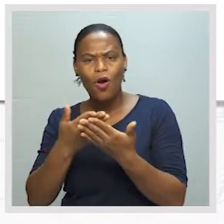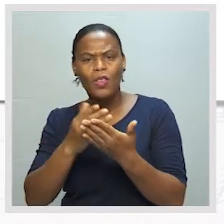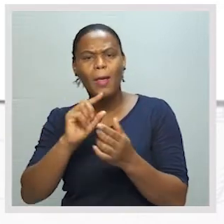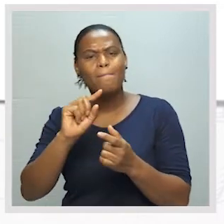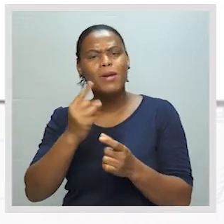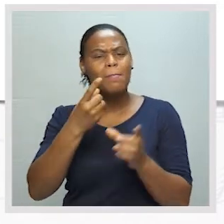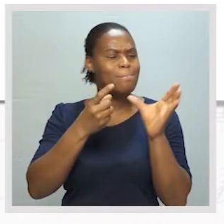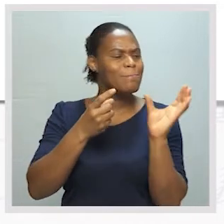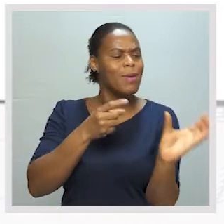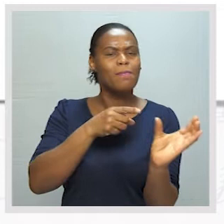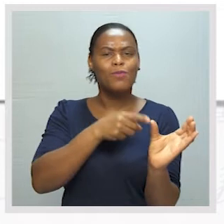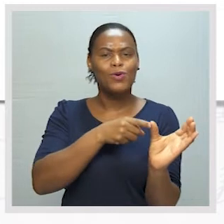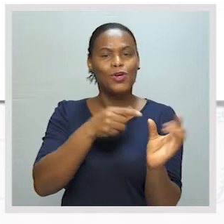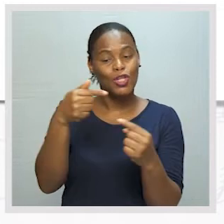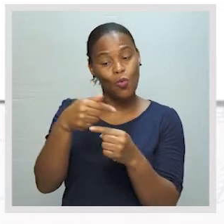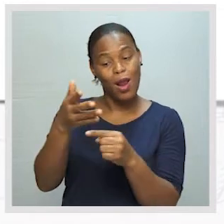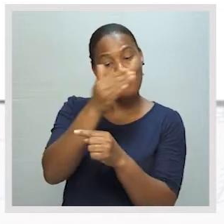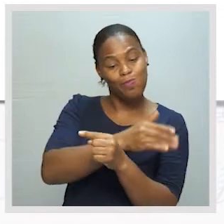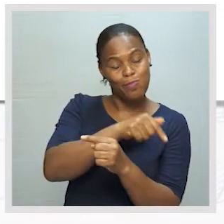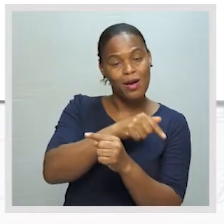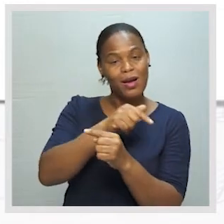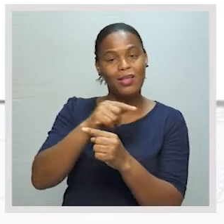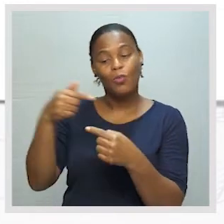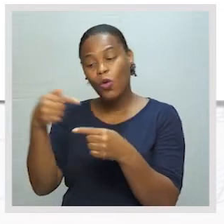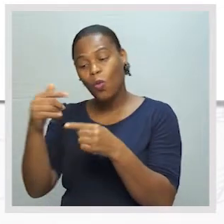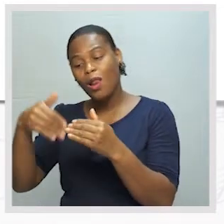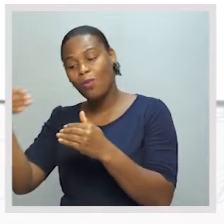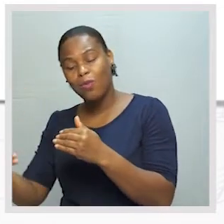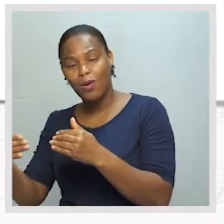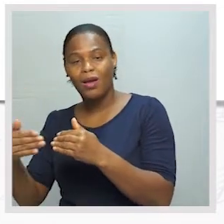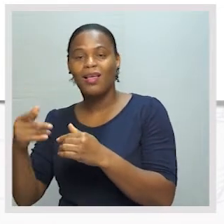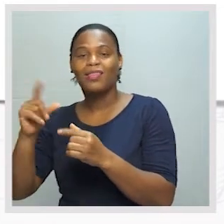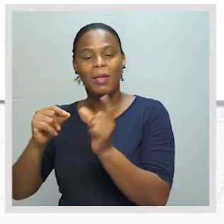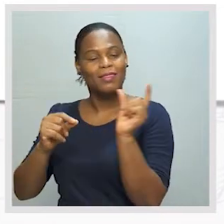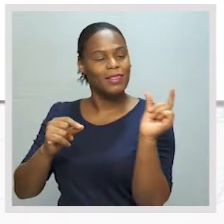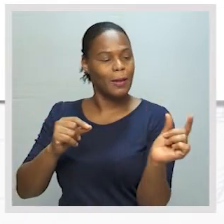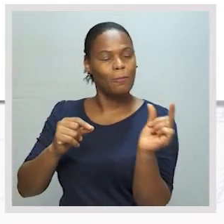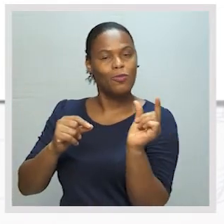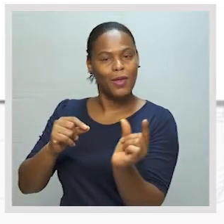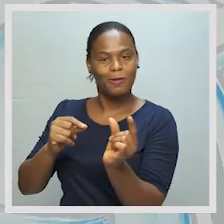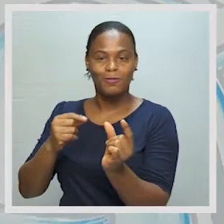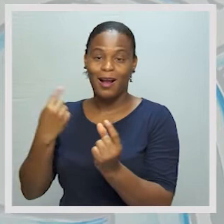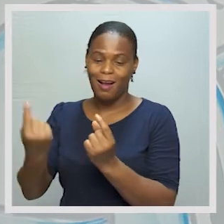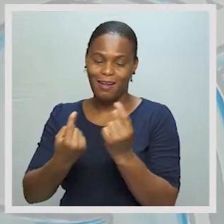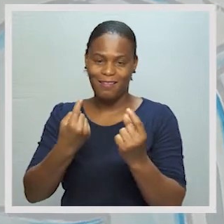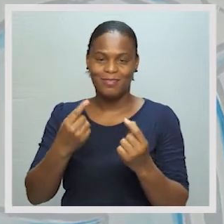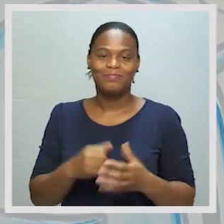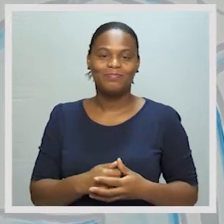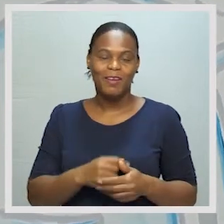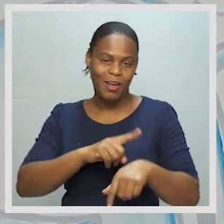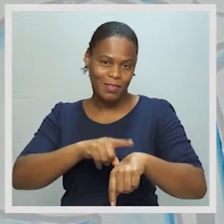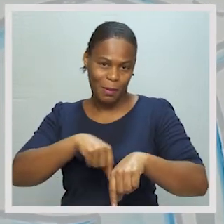primeiro membro, o segundo membro e os termos de cada membro. Então, eu vou dar